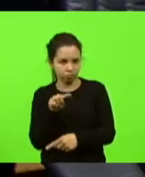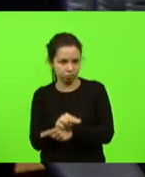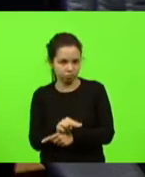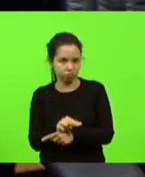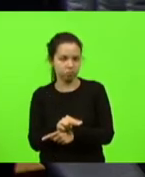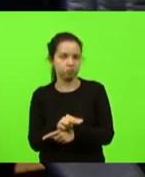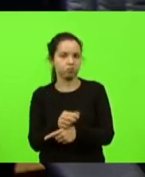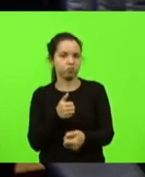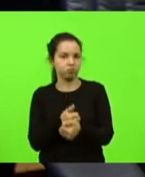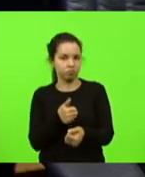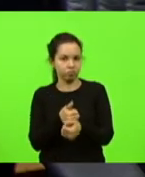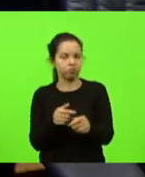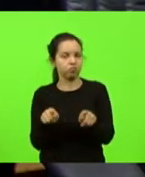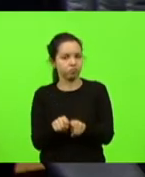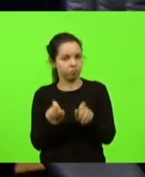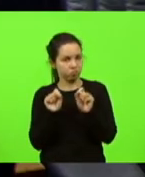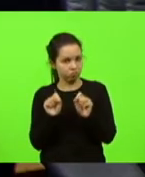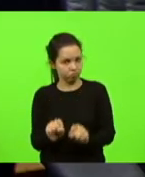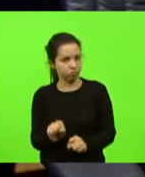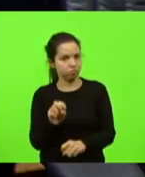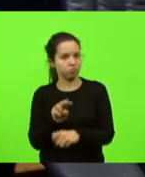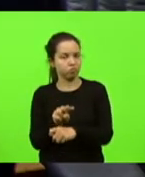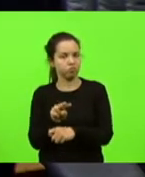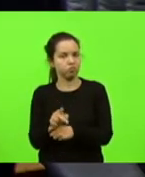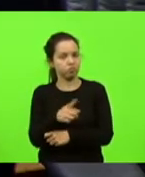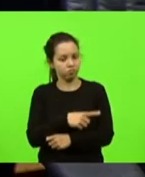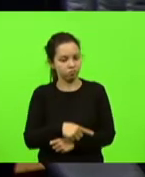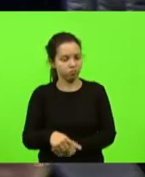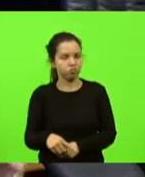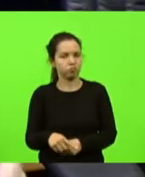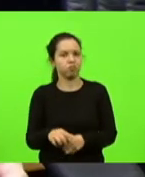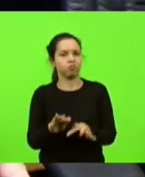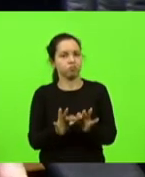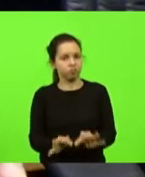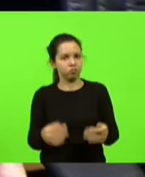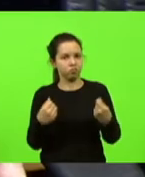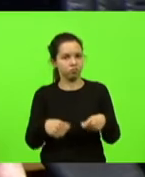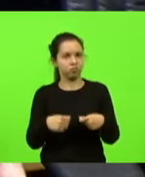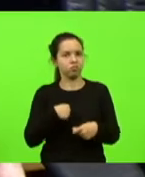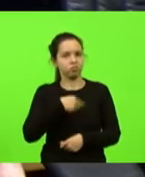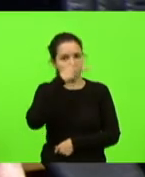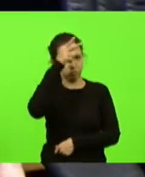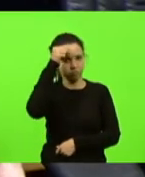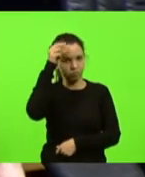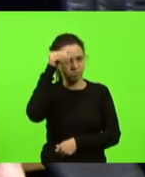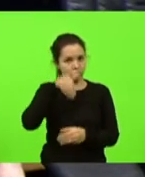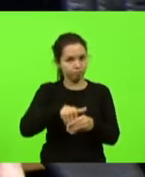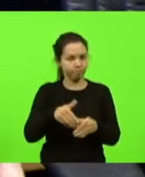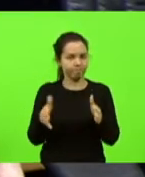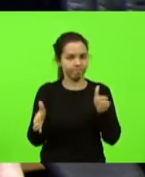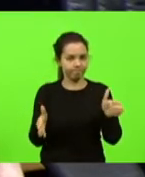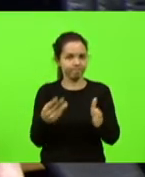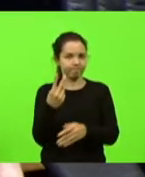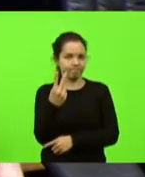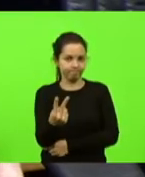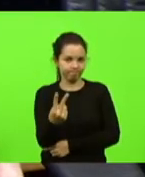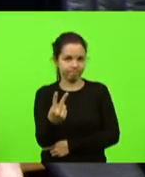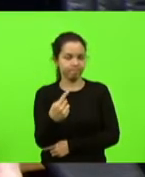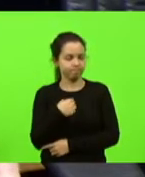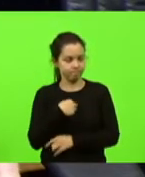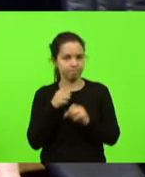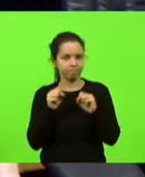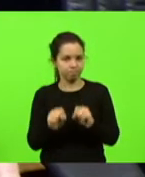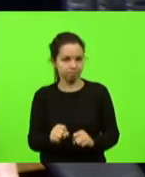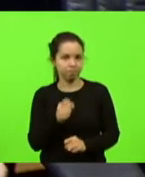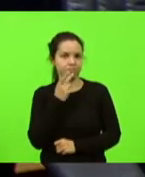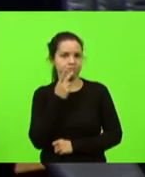fiscalizar. Então, nós temos que simplificar. Estive prefeito por 2 mandatos. Posso falar aqui que,